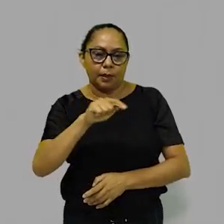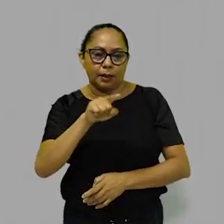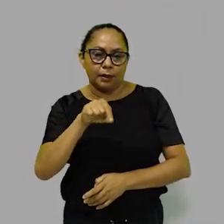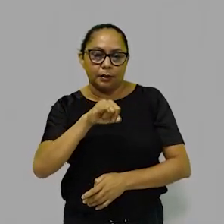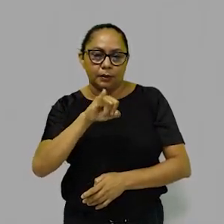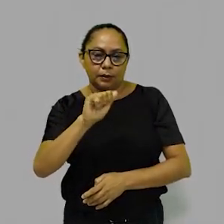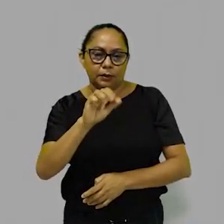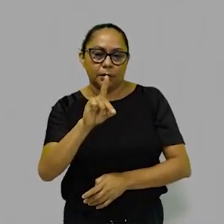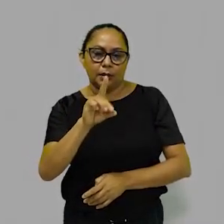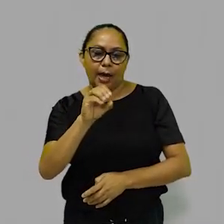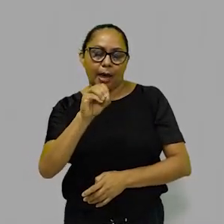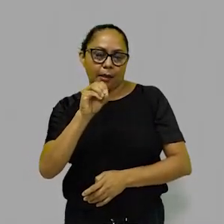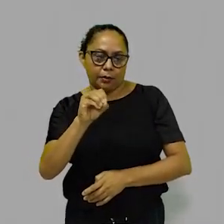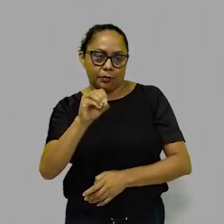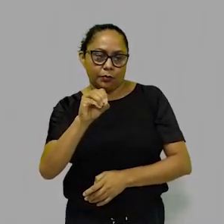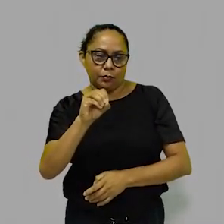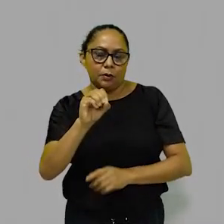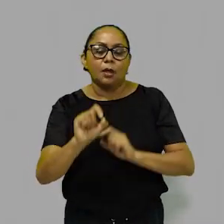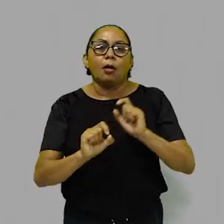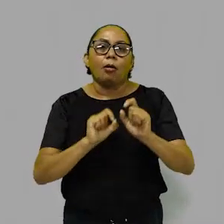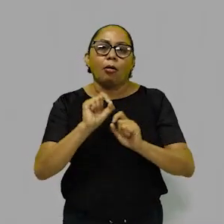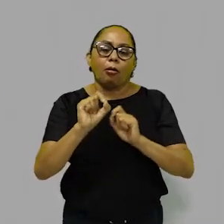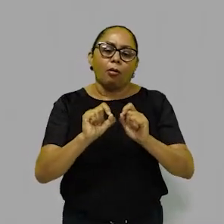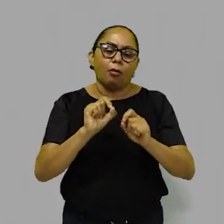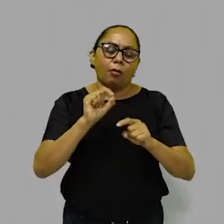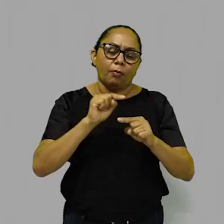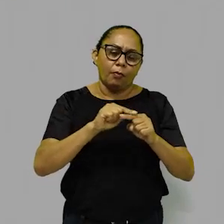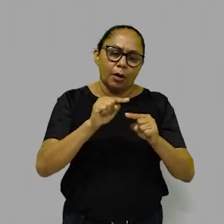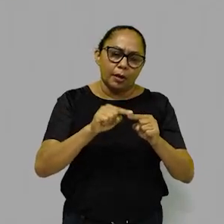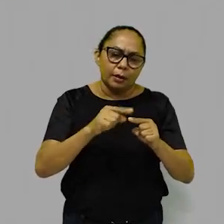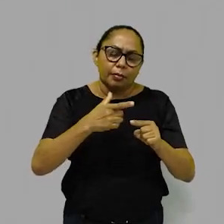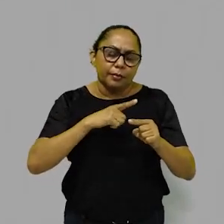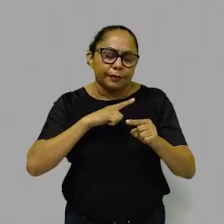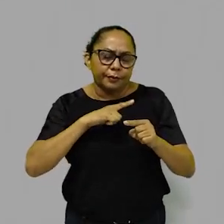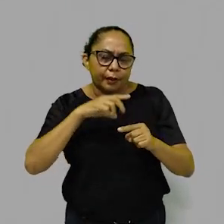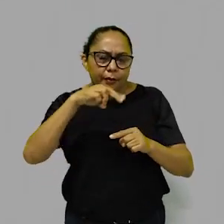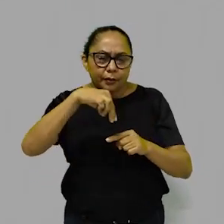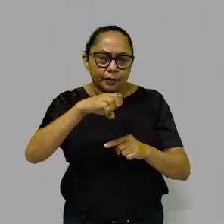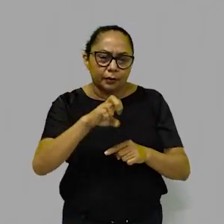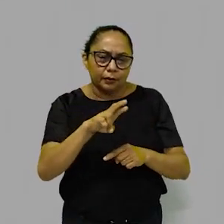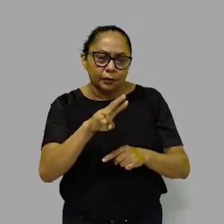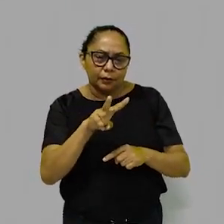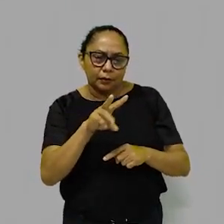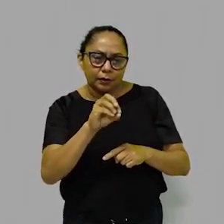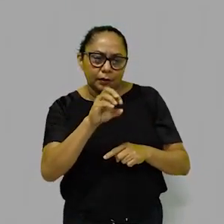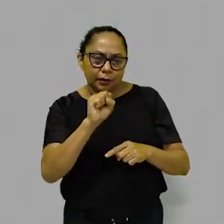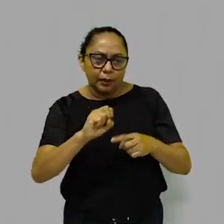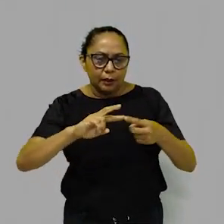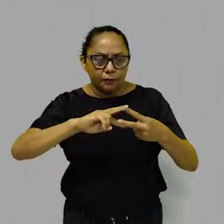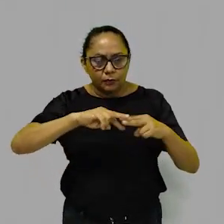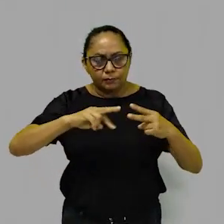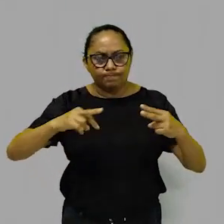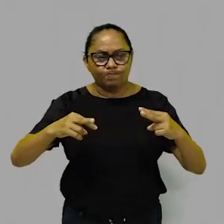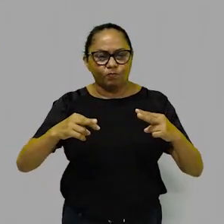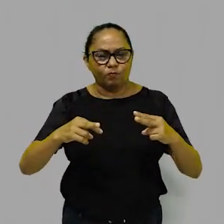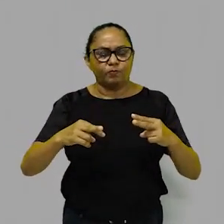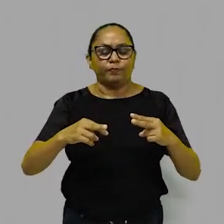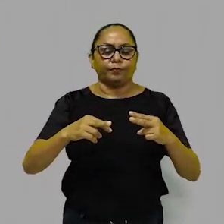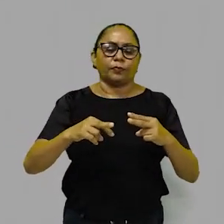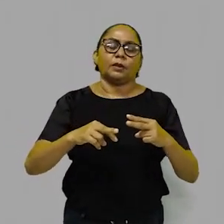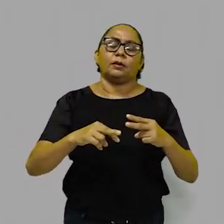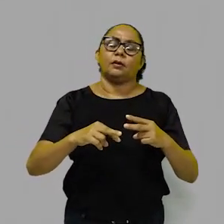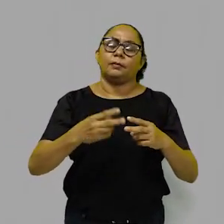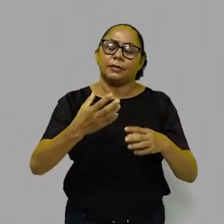logicamente, como o órgão tem muitos nervos, né? Muitas células nervosas ali, você vai